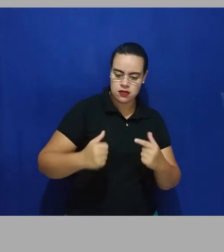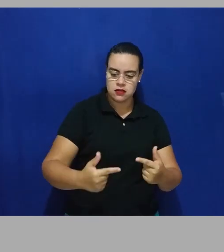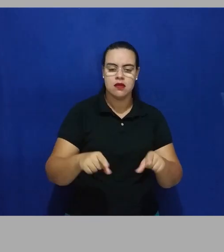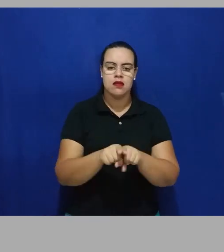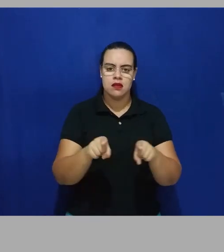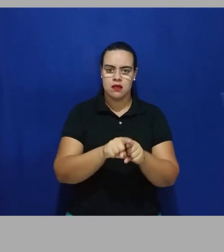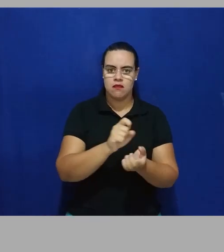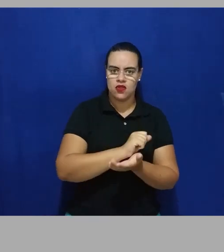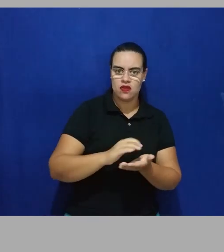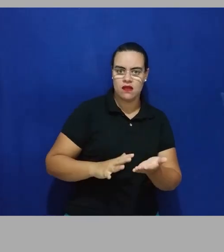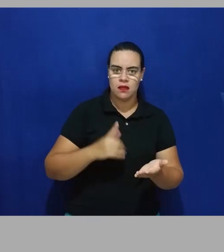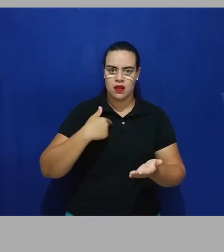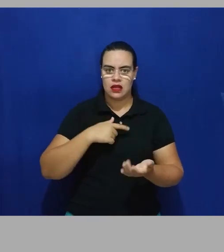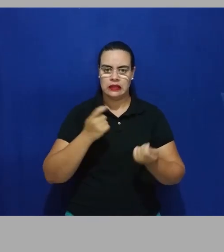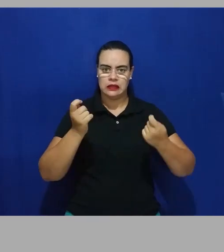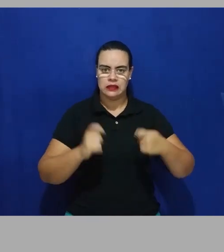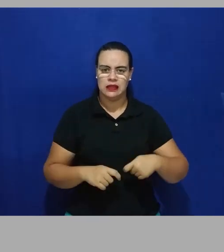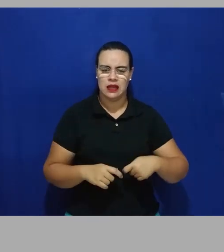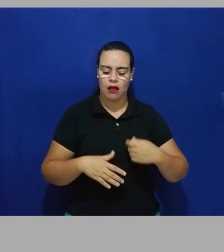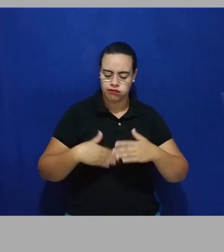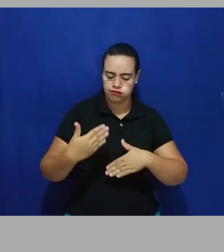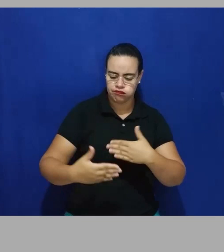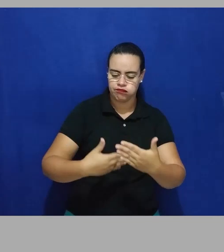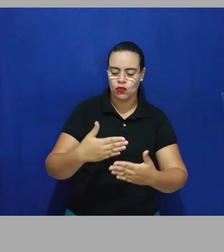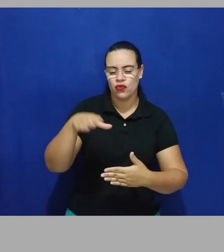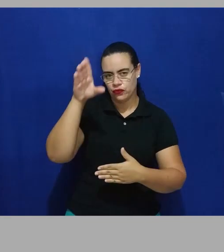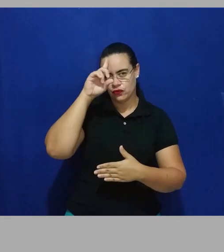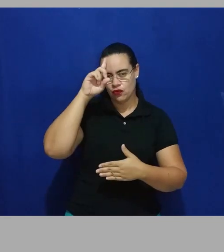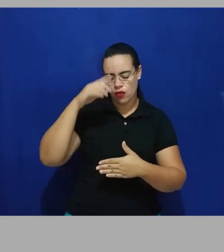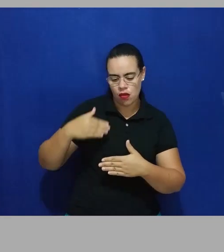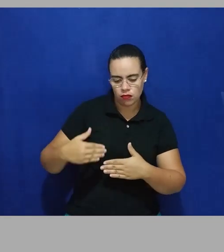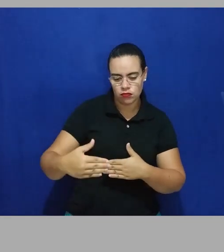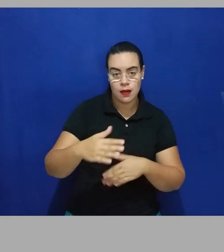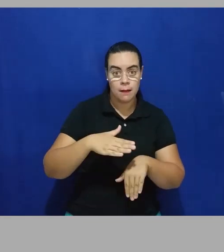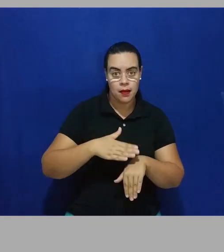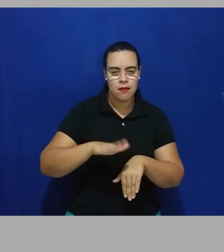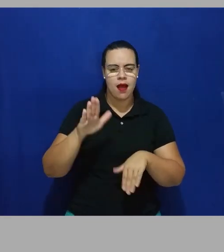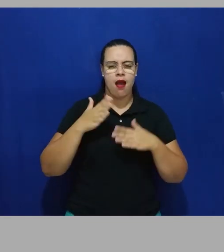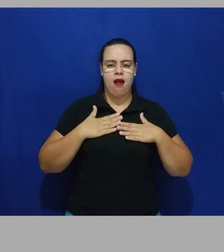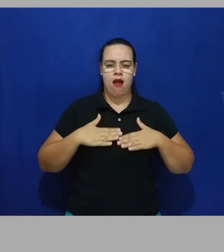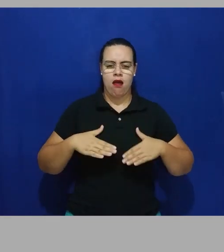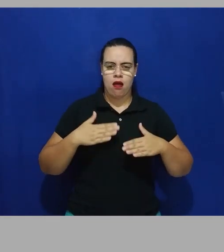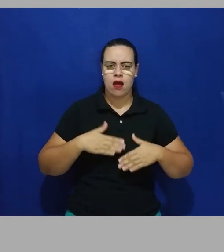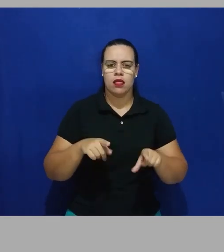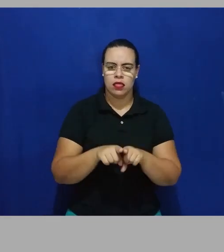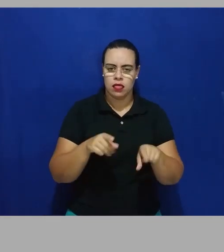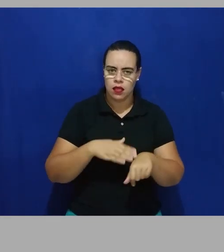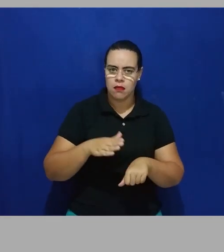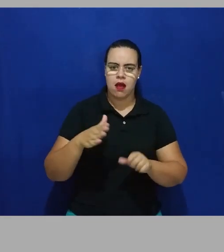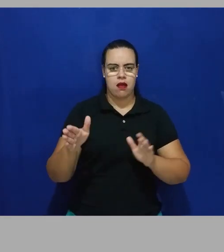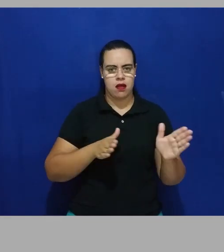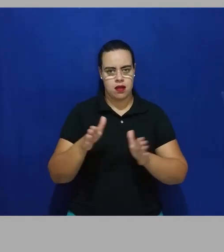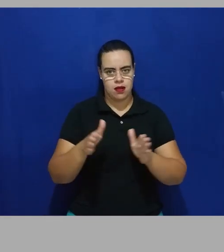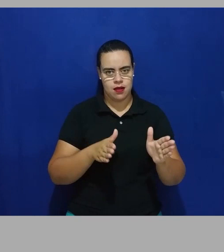farão ações e atividades para que essas condições possam cada dia ser mais tranquilas, possam cada